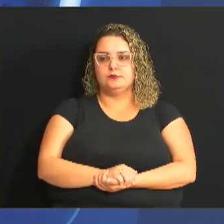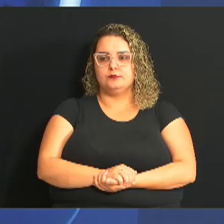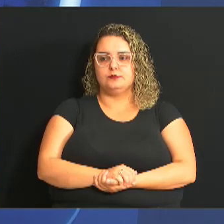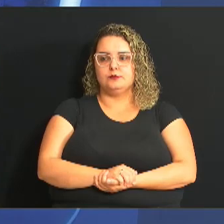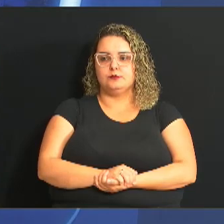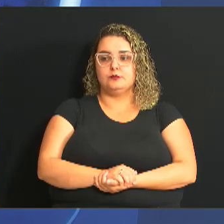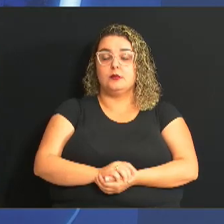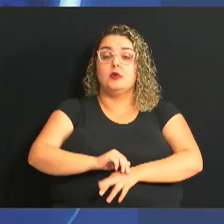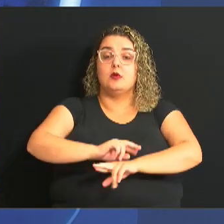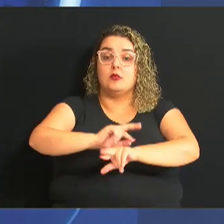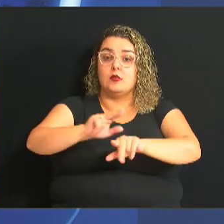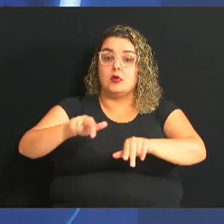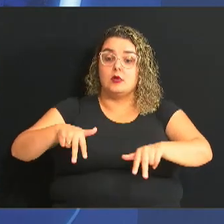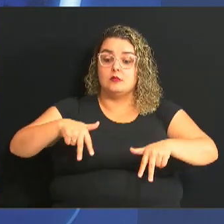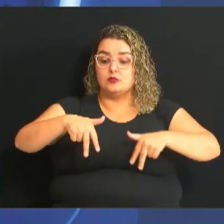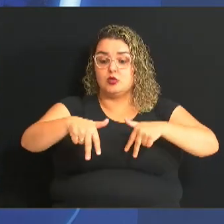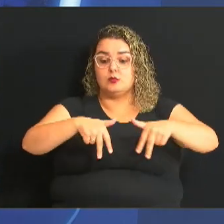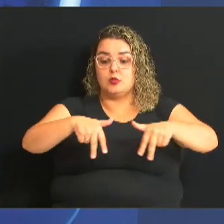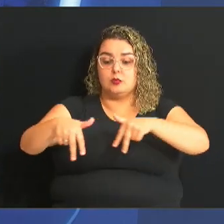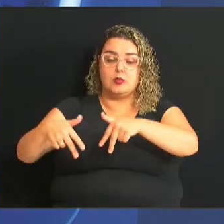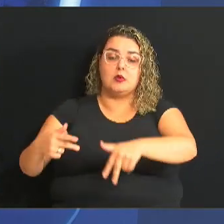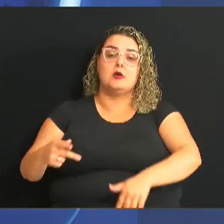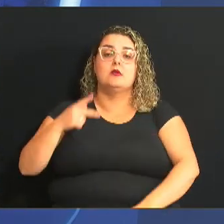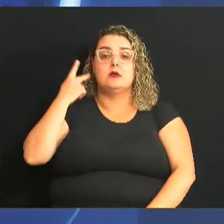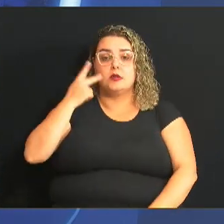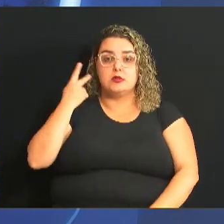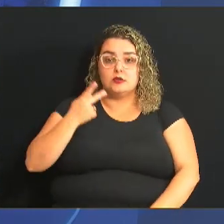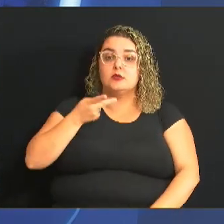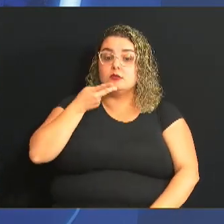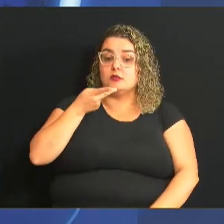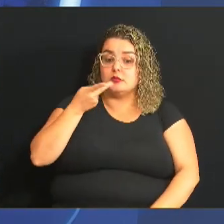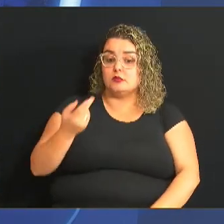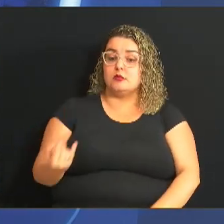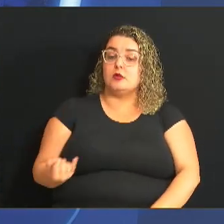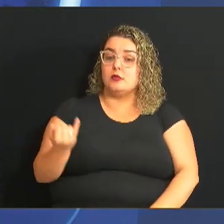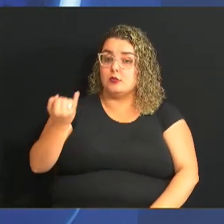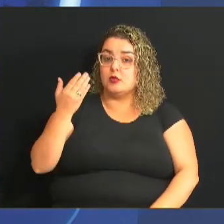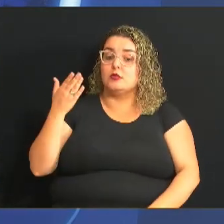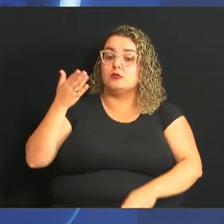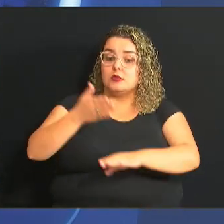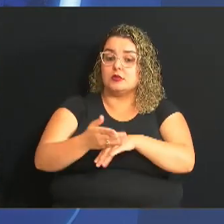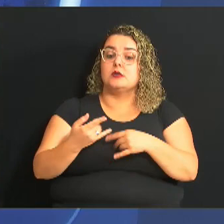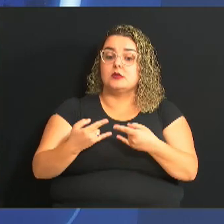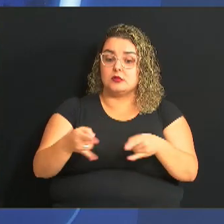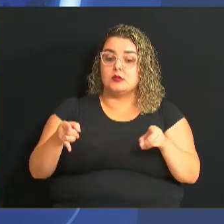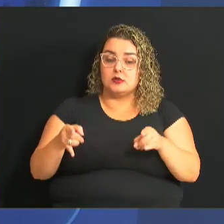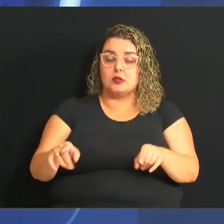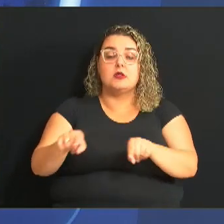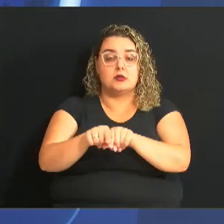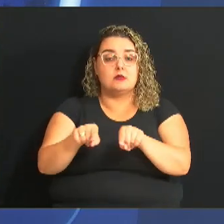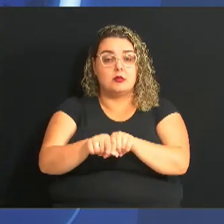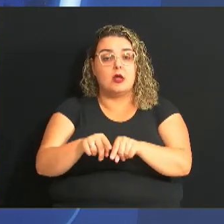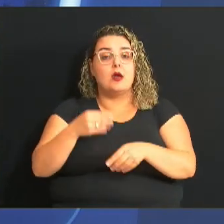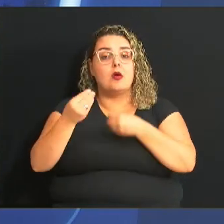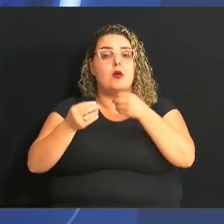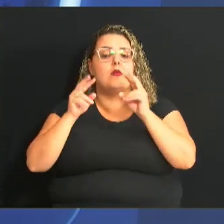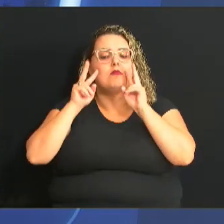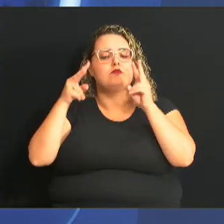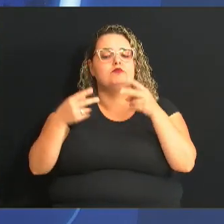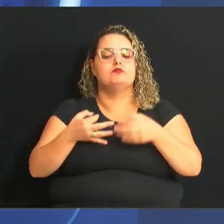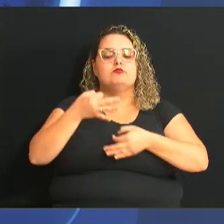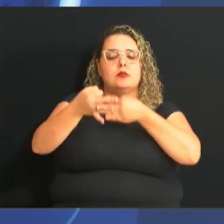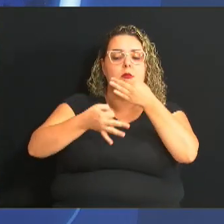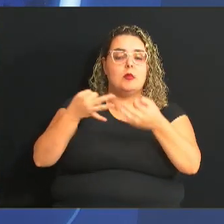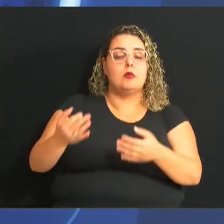Vários parlamentares falaram da importância do acesso ao absorvente e também como o olhar de cada um formatou o